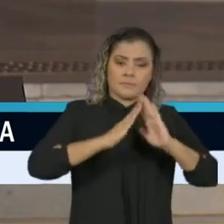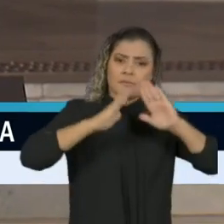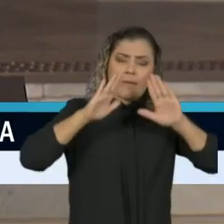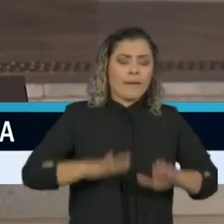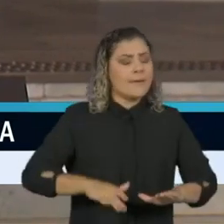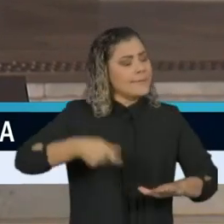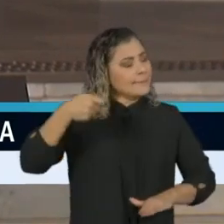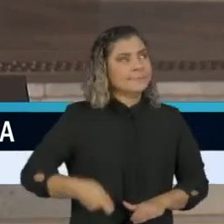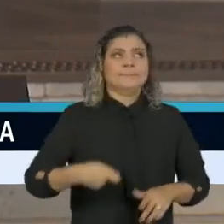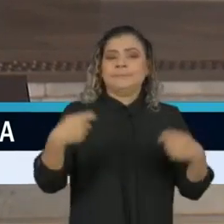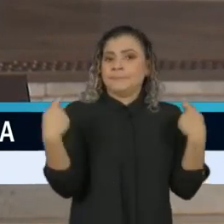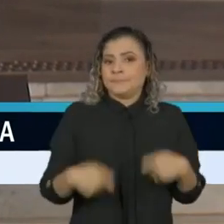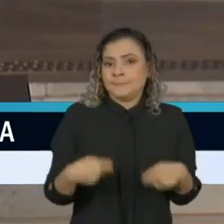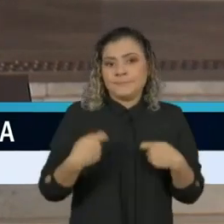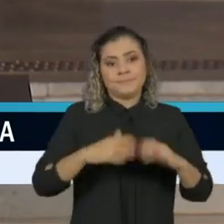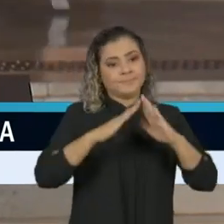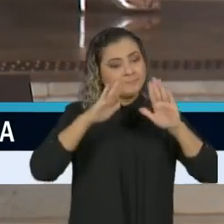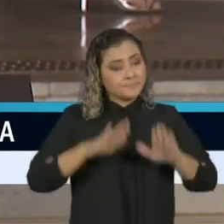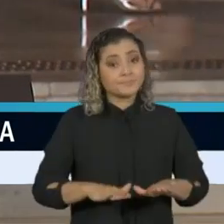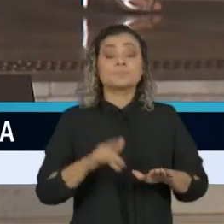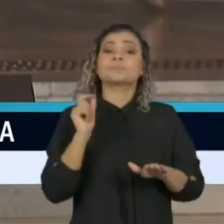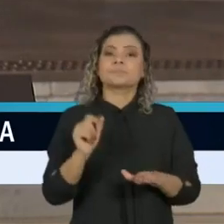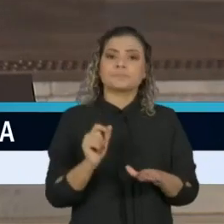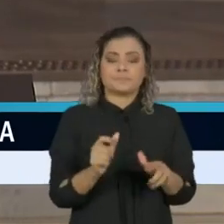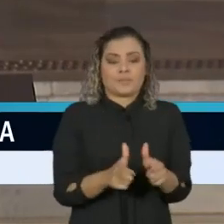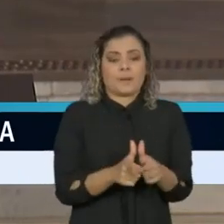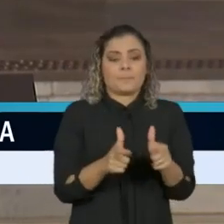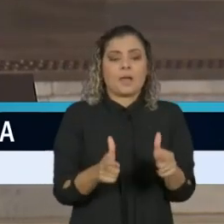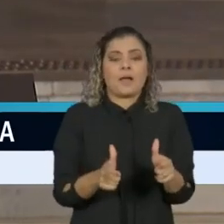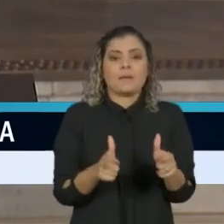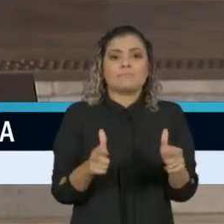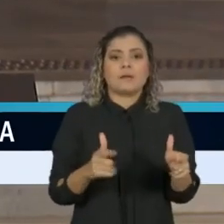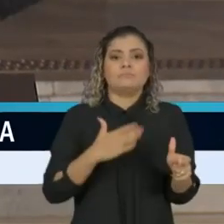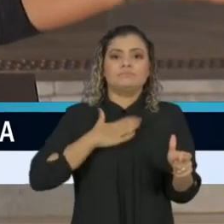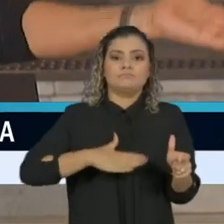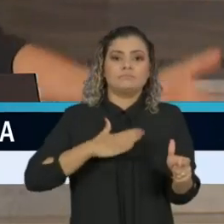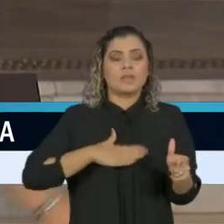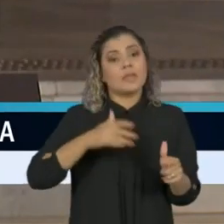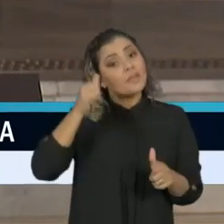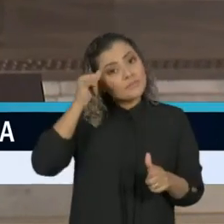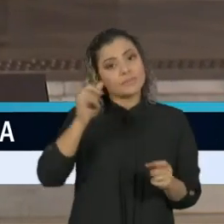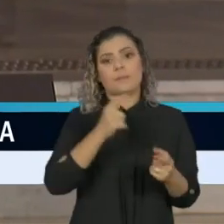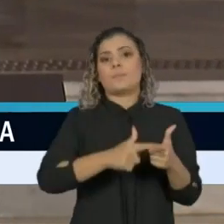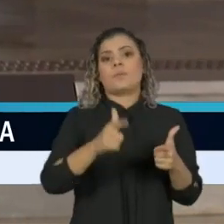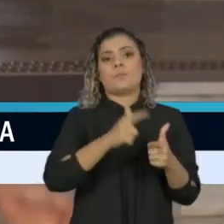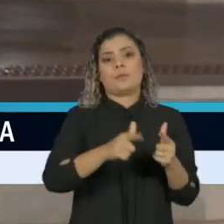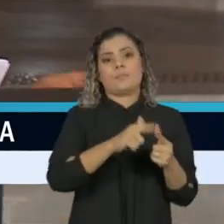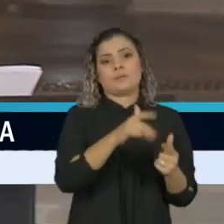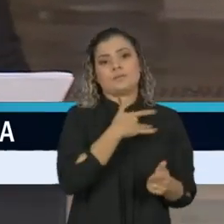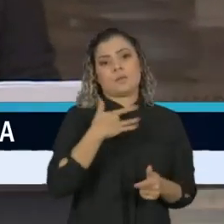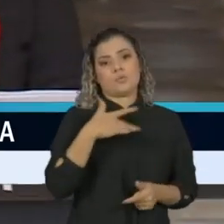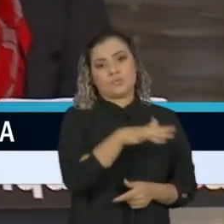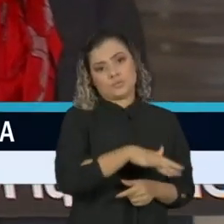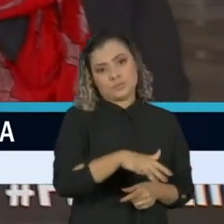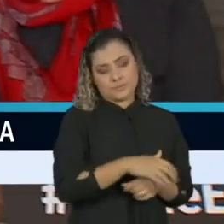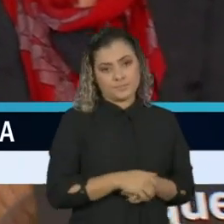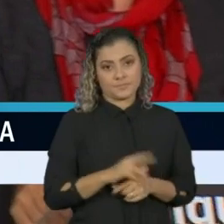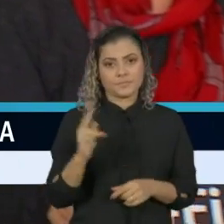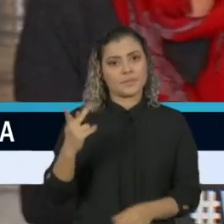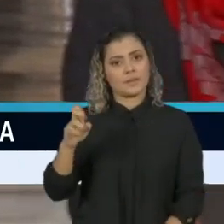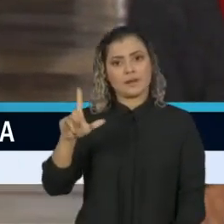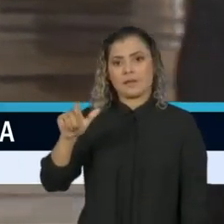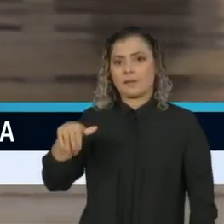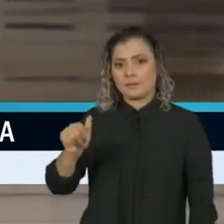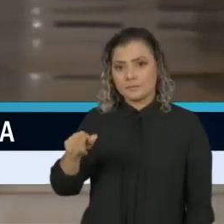em casa, para postergarmos, para que a gente não enfrente problemas, principalmente no inverno. Obrigado, doutora Helena Sato.